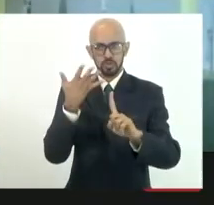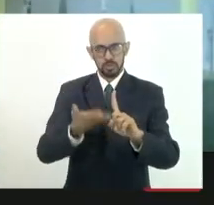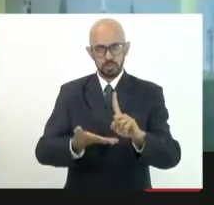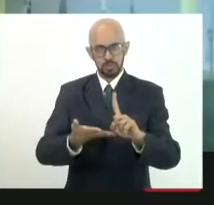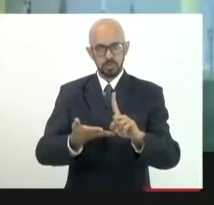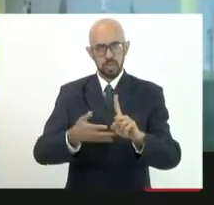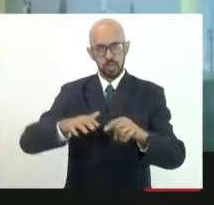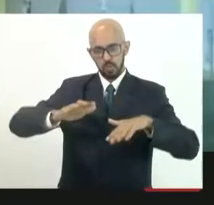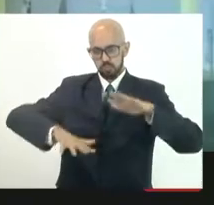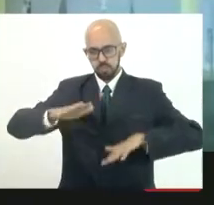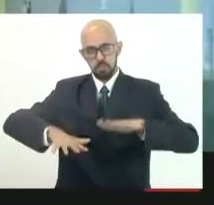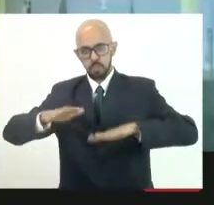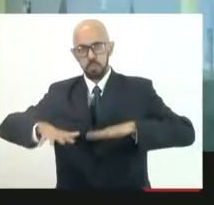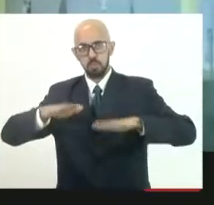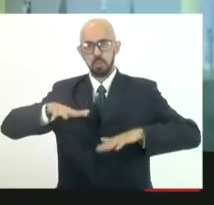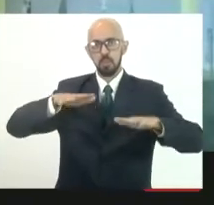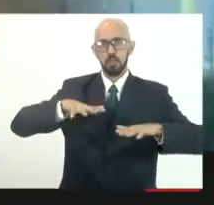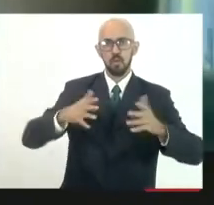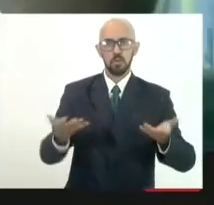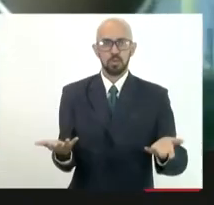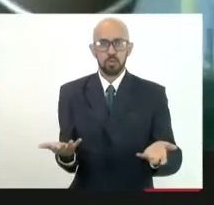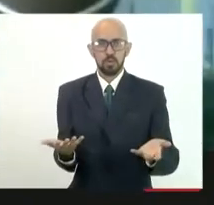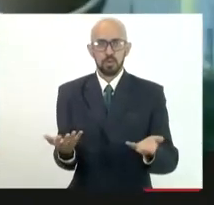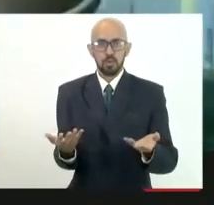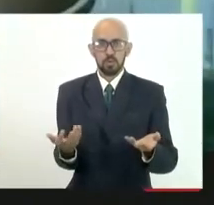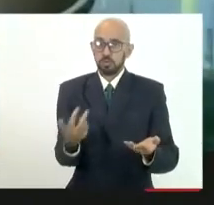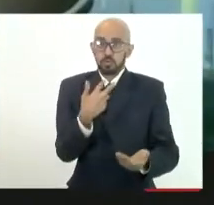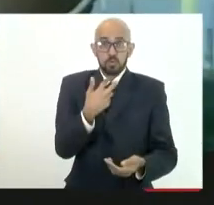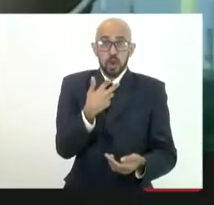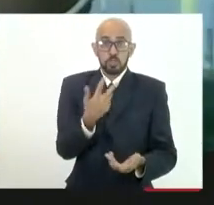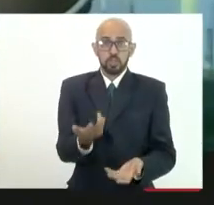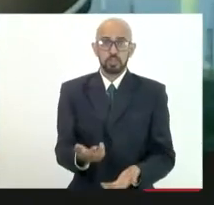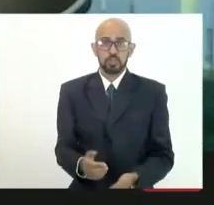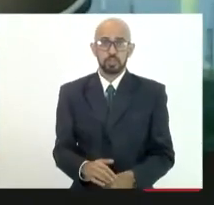atabaque, é com agogô. E nós não podemos.